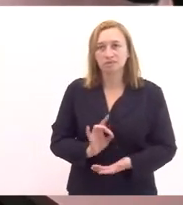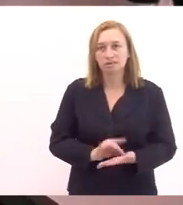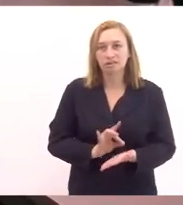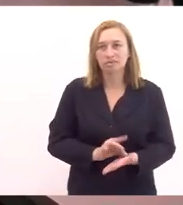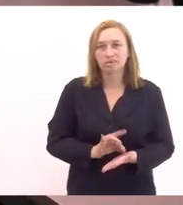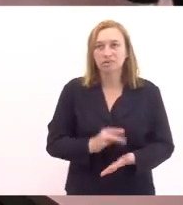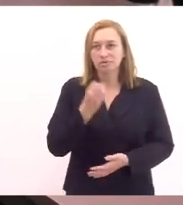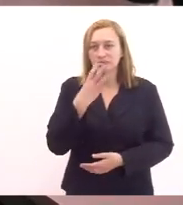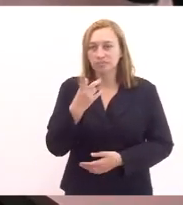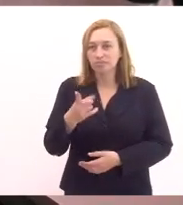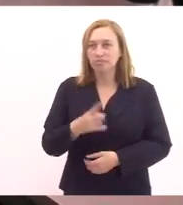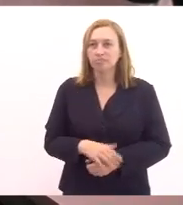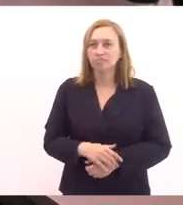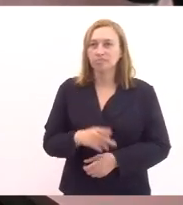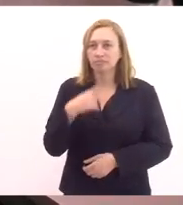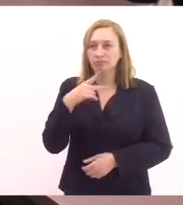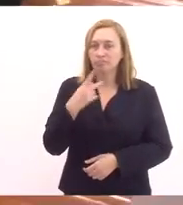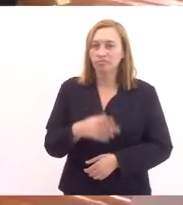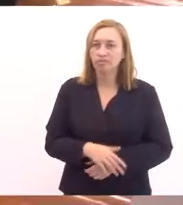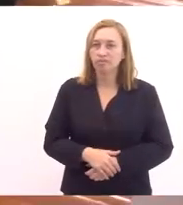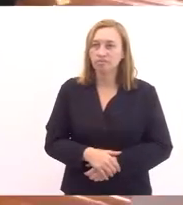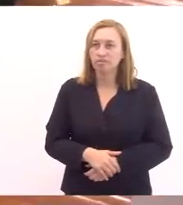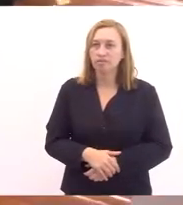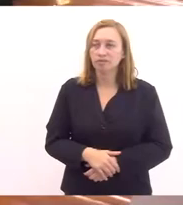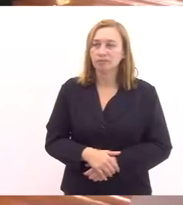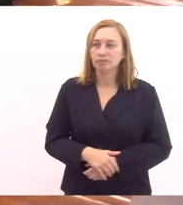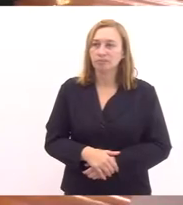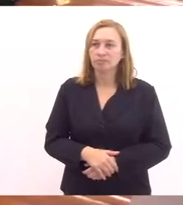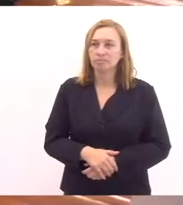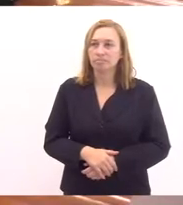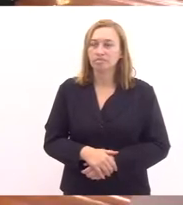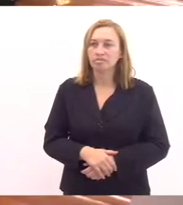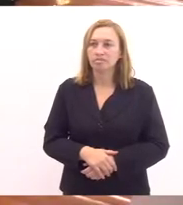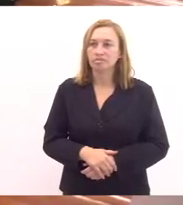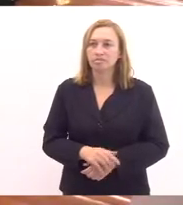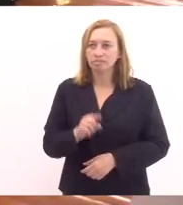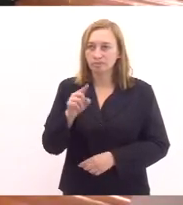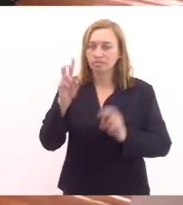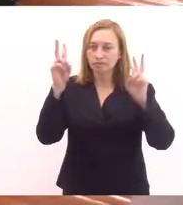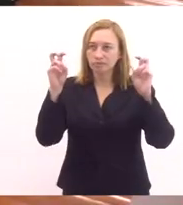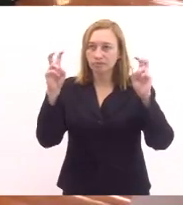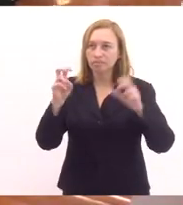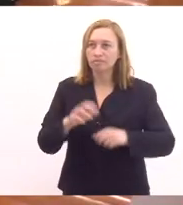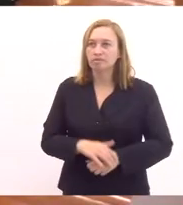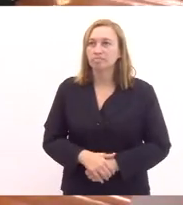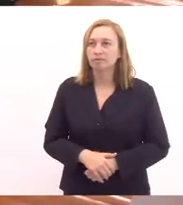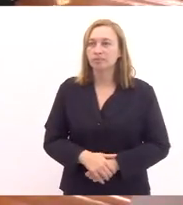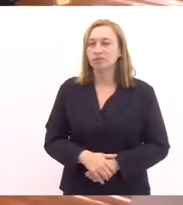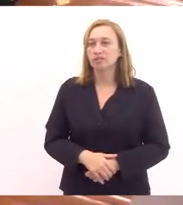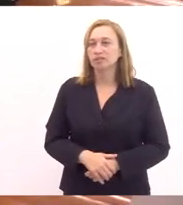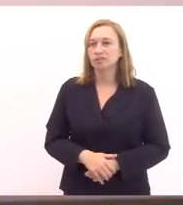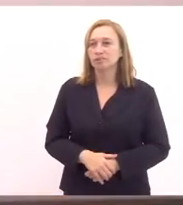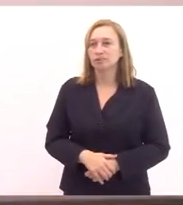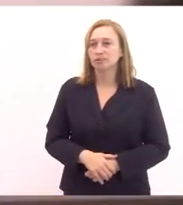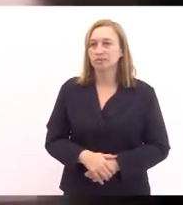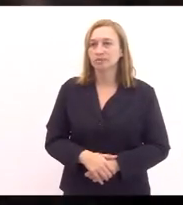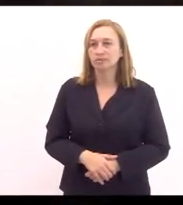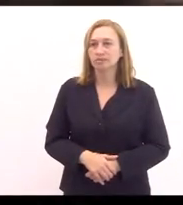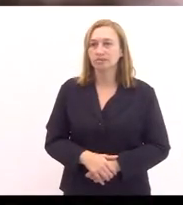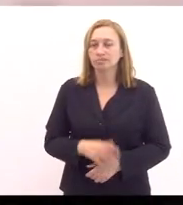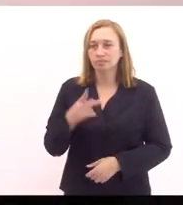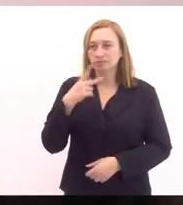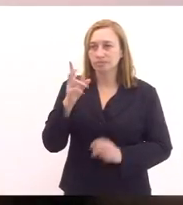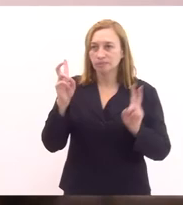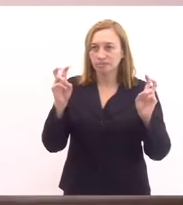muito bem muito bem colocado eu sobre isso sobre isso é eu